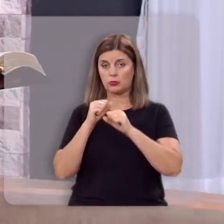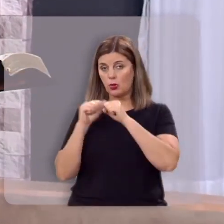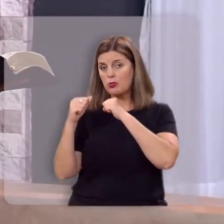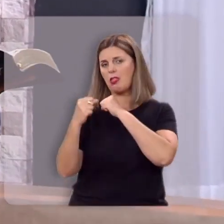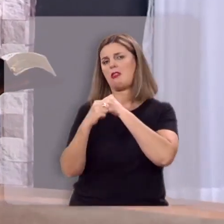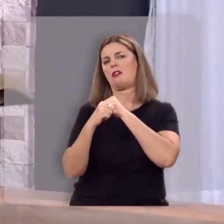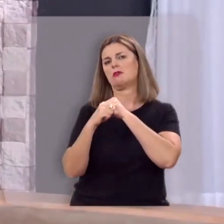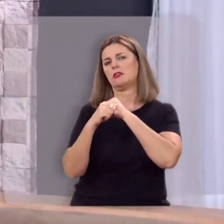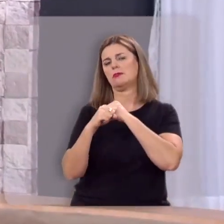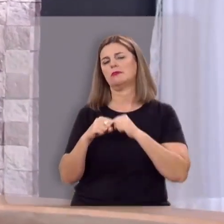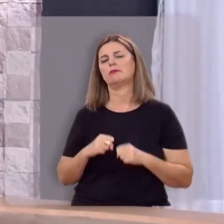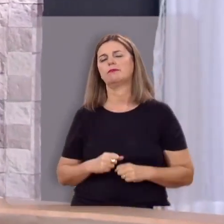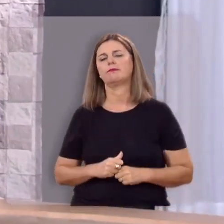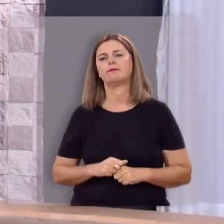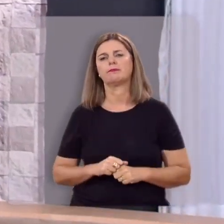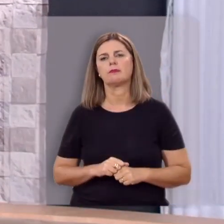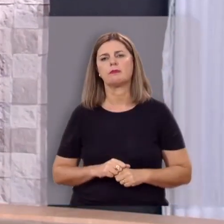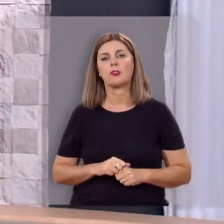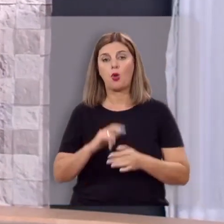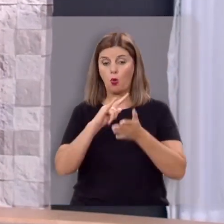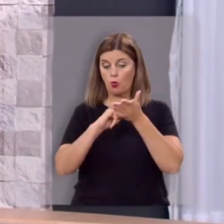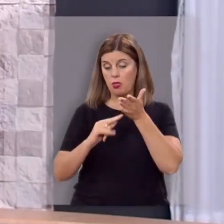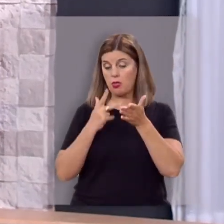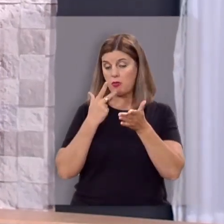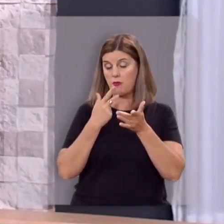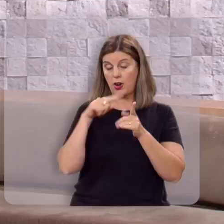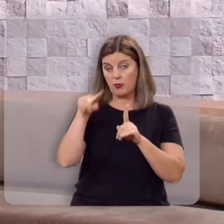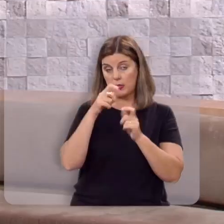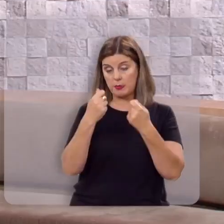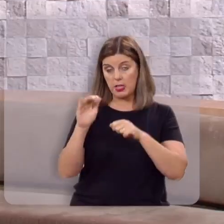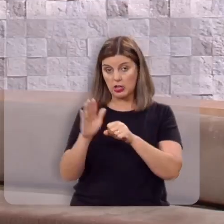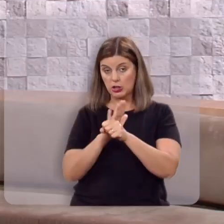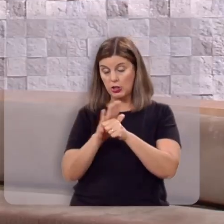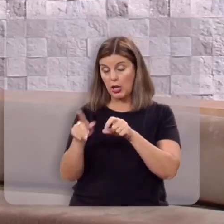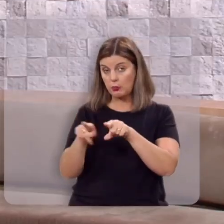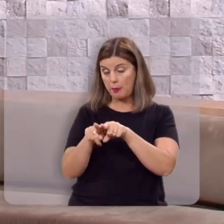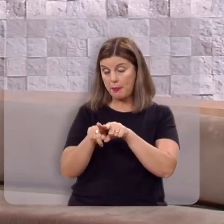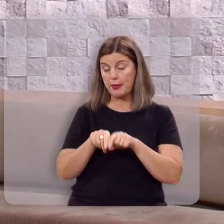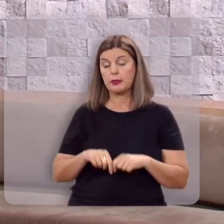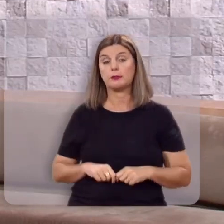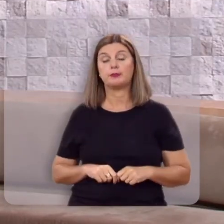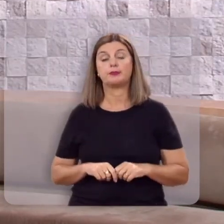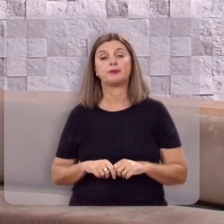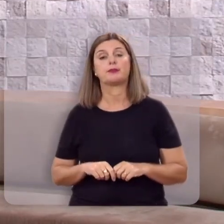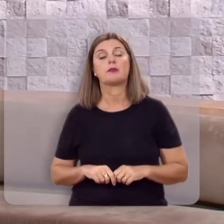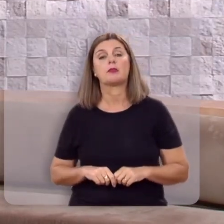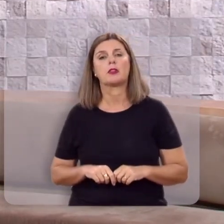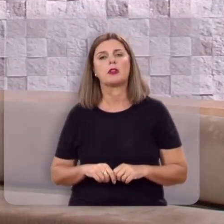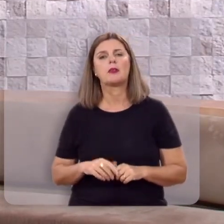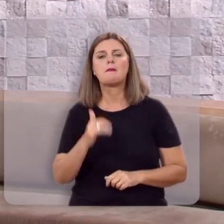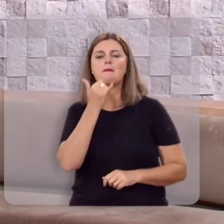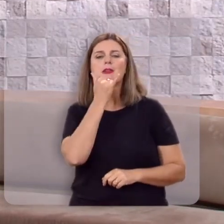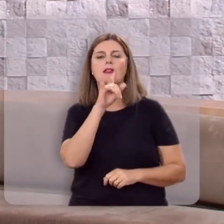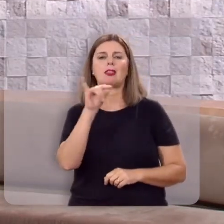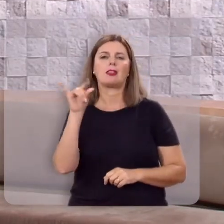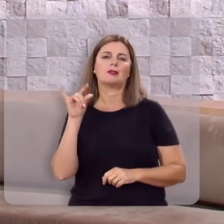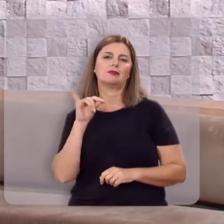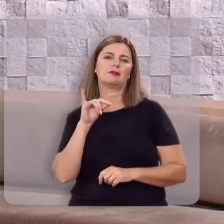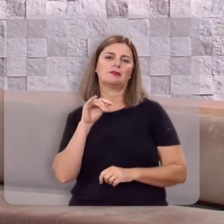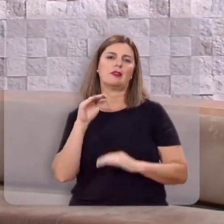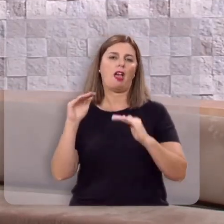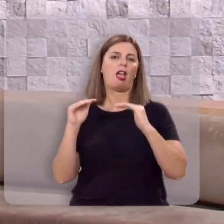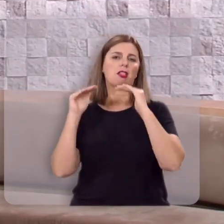nossa sociedade. O texto diz que você precisa se revestir também de